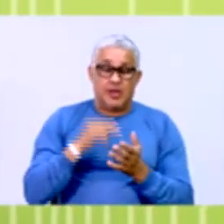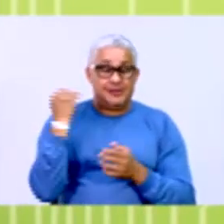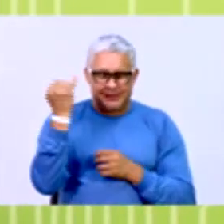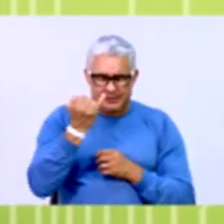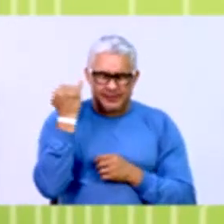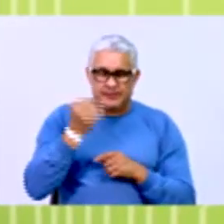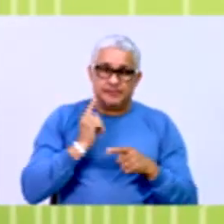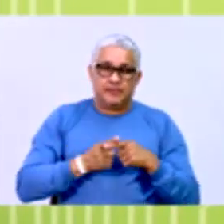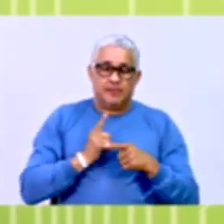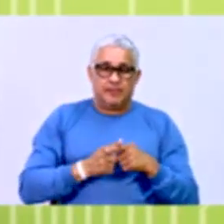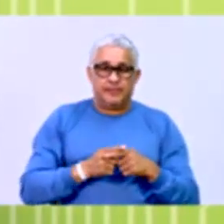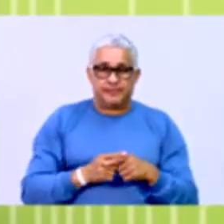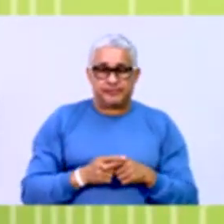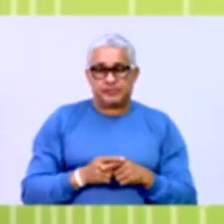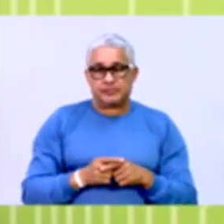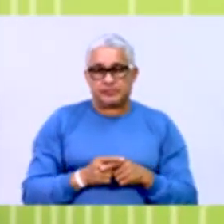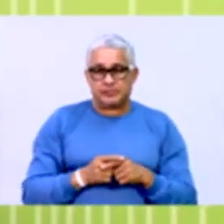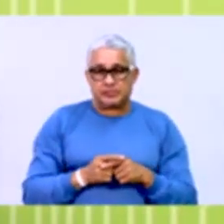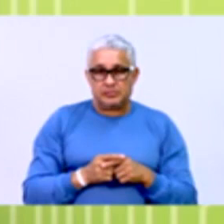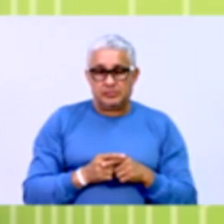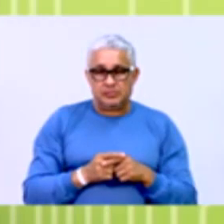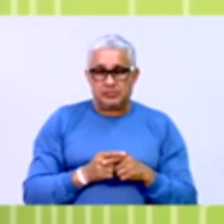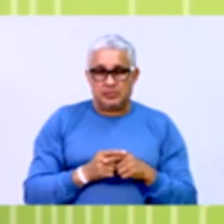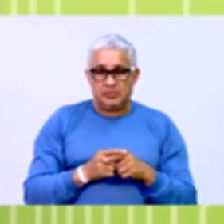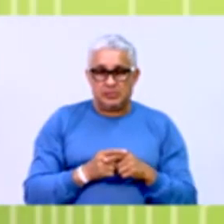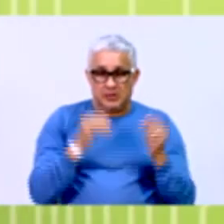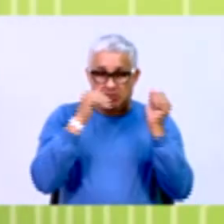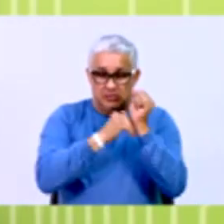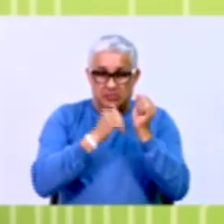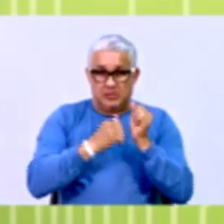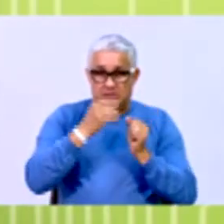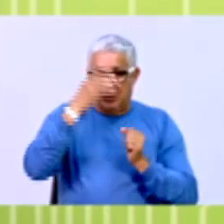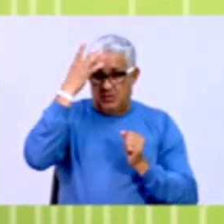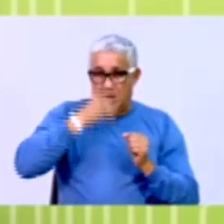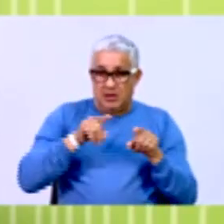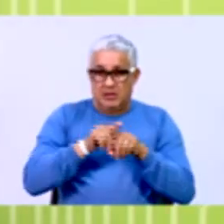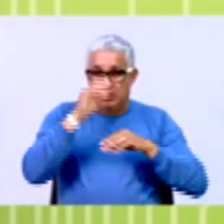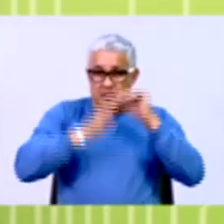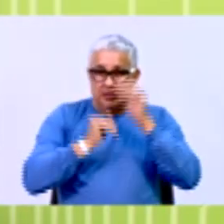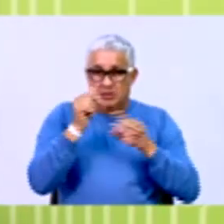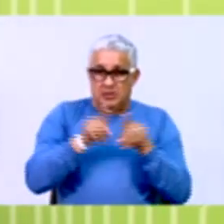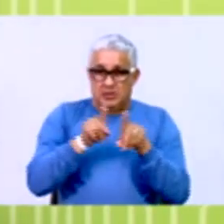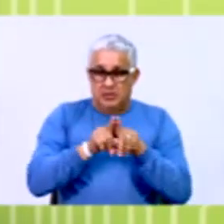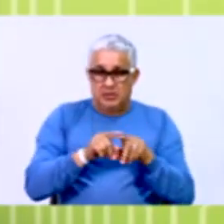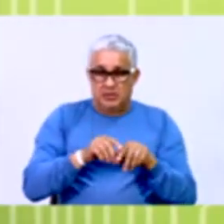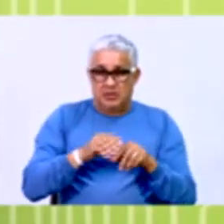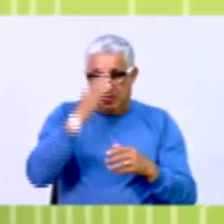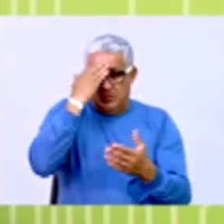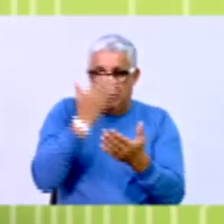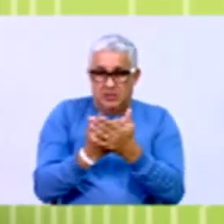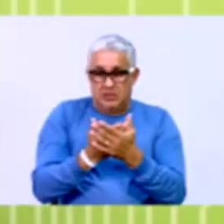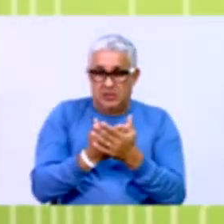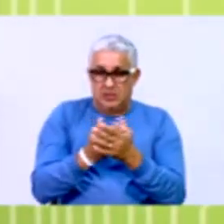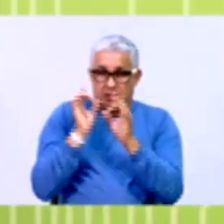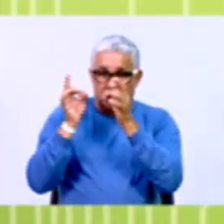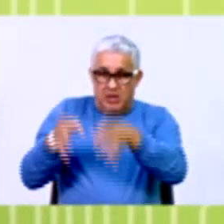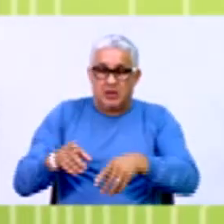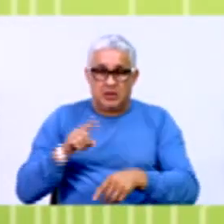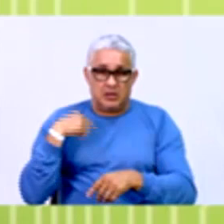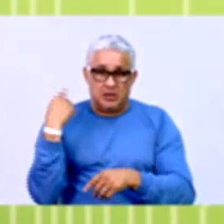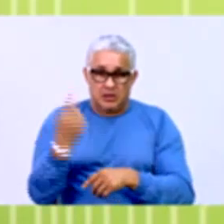importante, porque vai preservar a nossa imagem como profissionais e vai também dar credibilidade ao resultado que